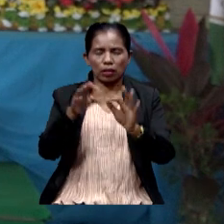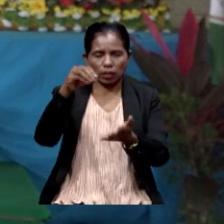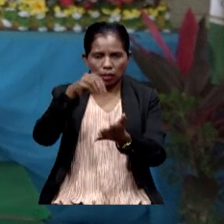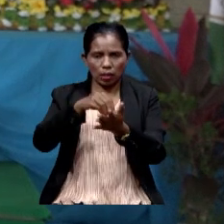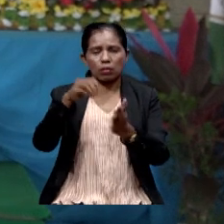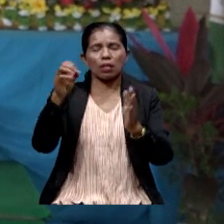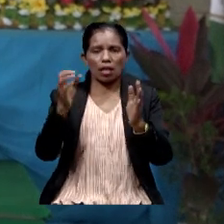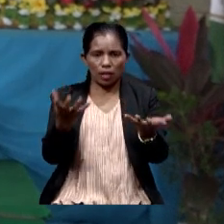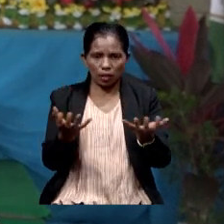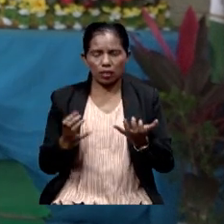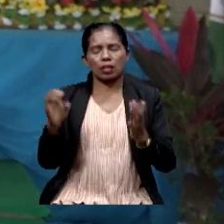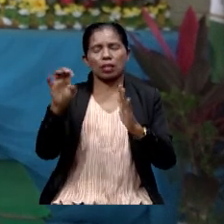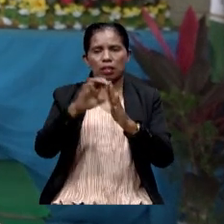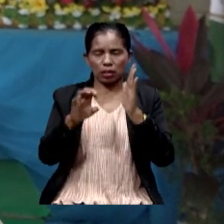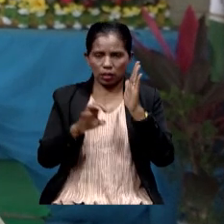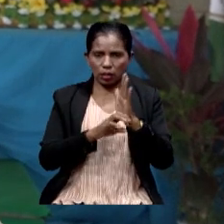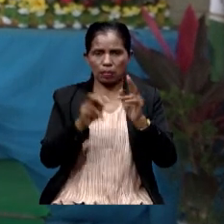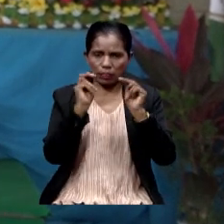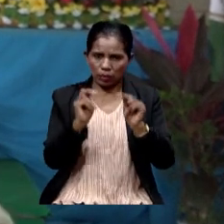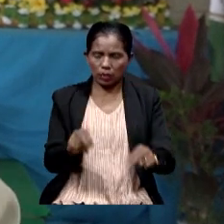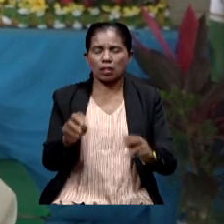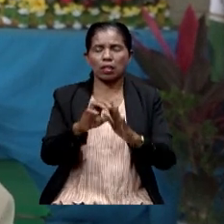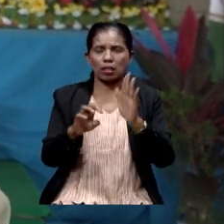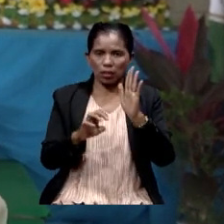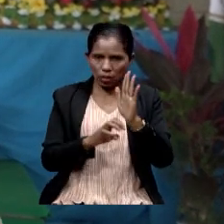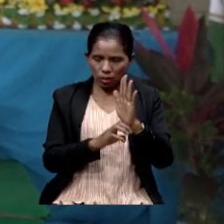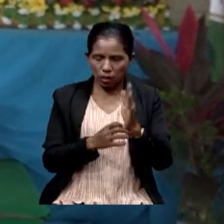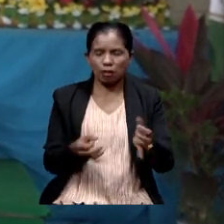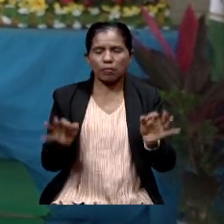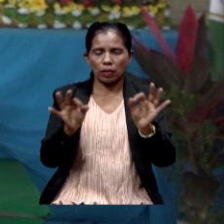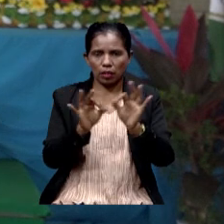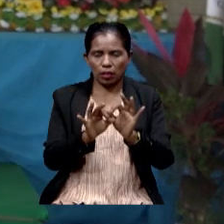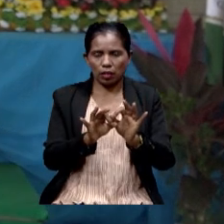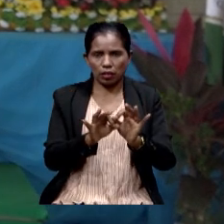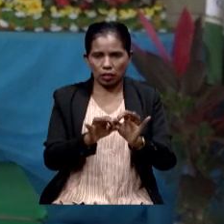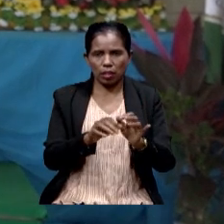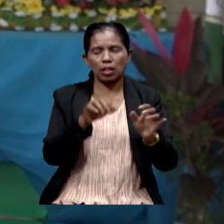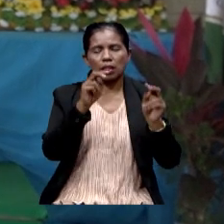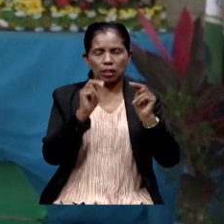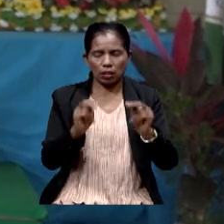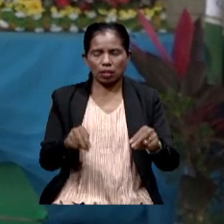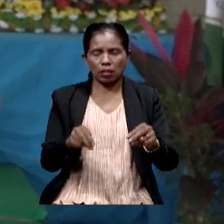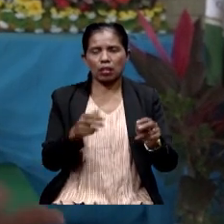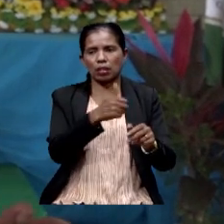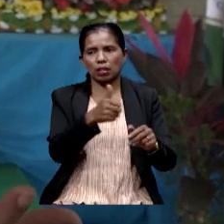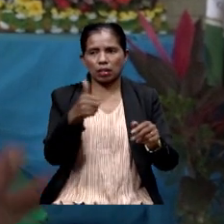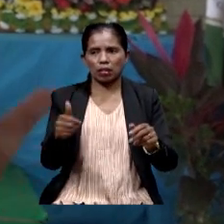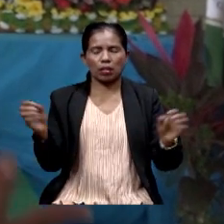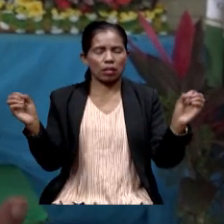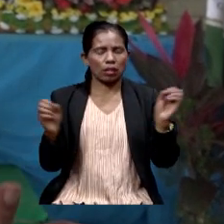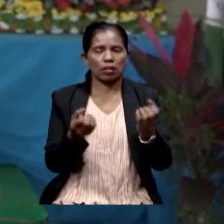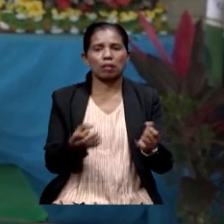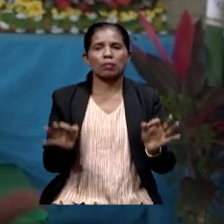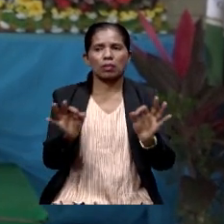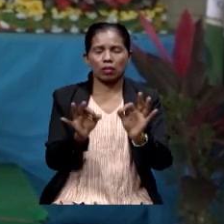Estado, ba importante lido que interesse e didania, dissolve o parlamento é a única